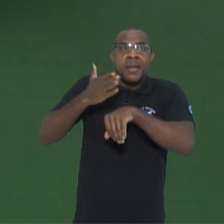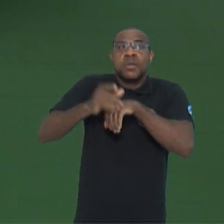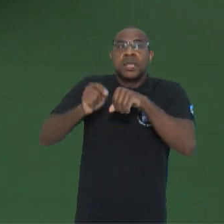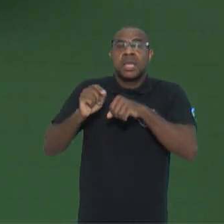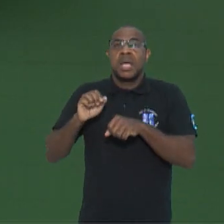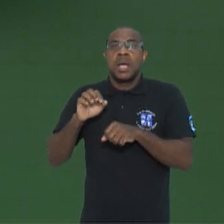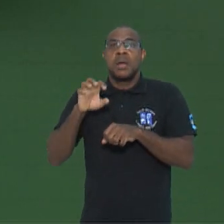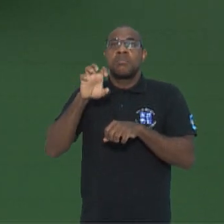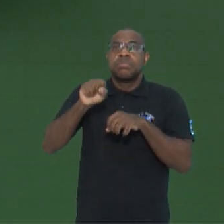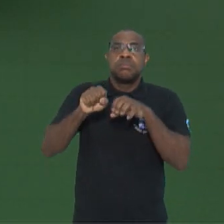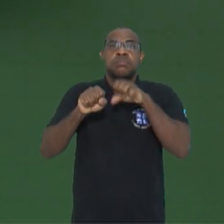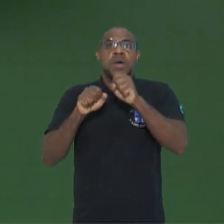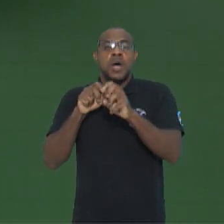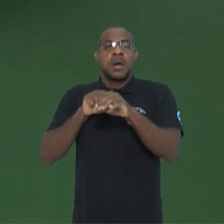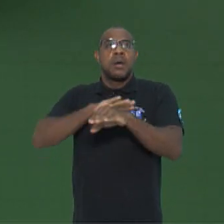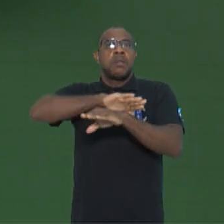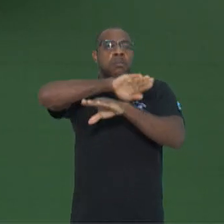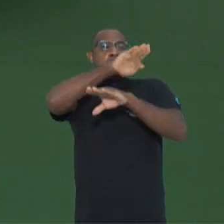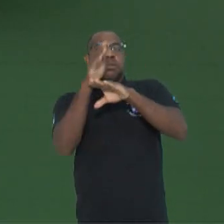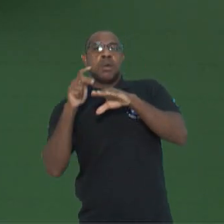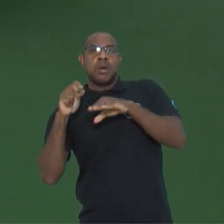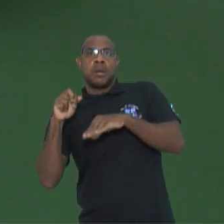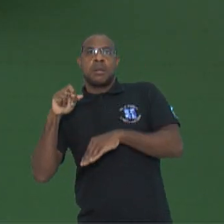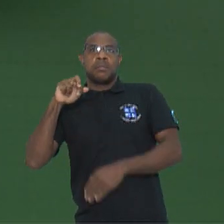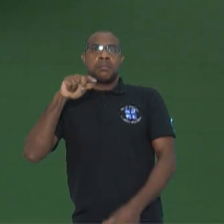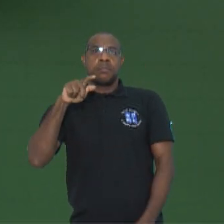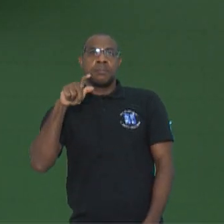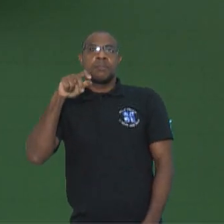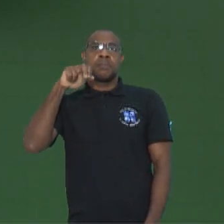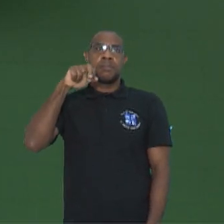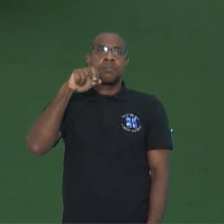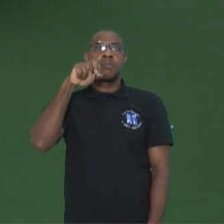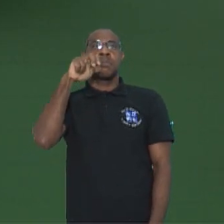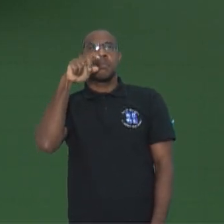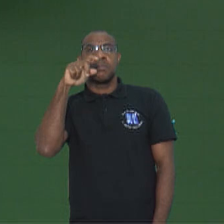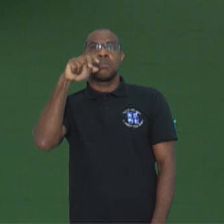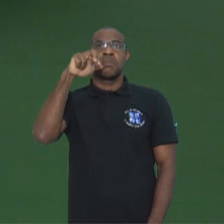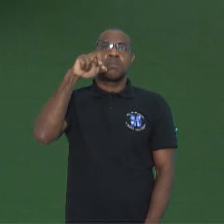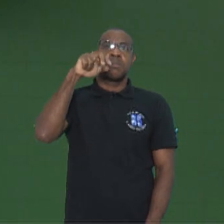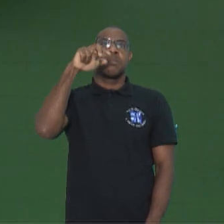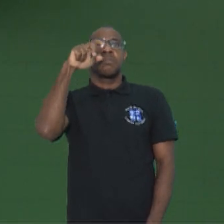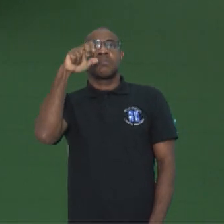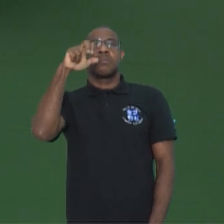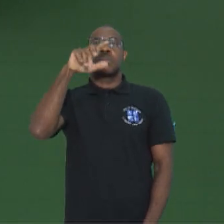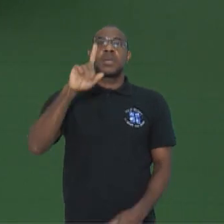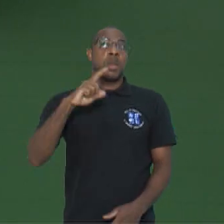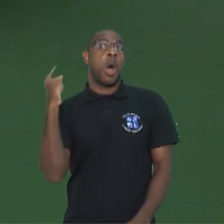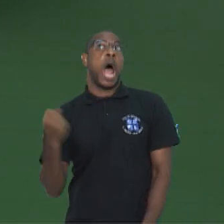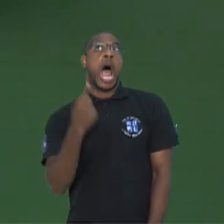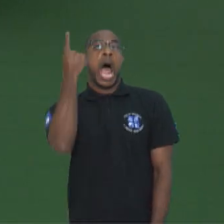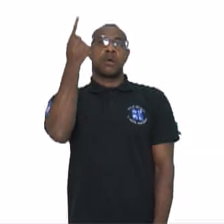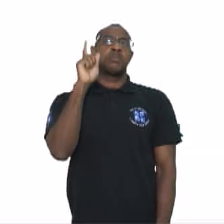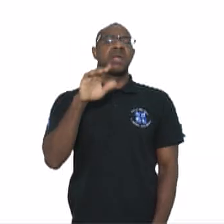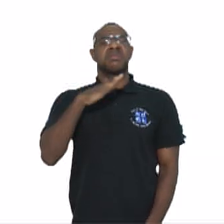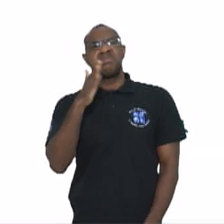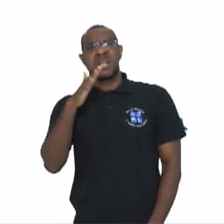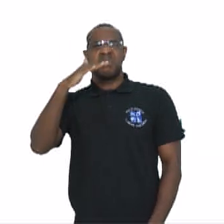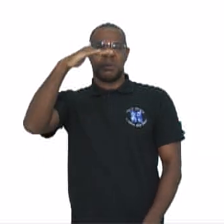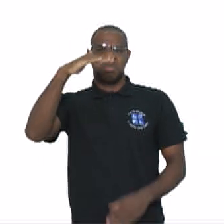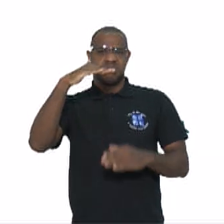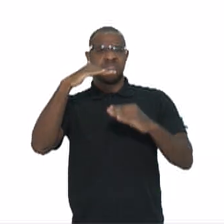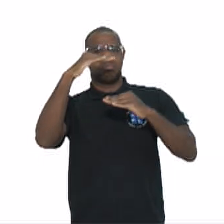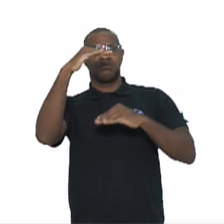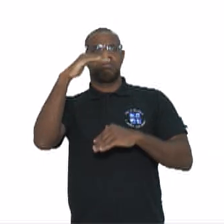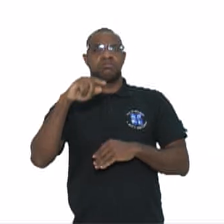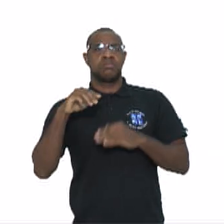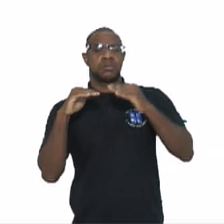montanhas médias, que não são montanhas baixas, mas também não são alta montanha. A gente pode chamar de montanhas médias,